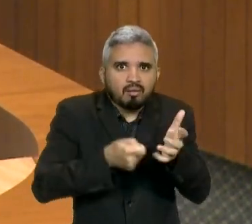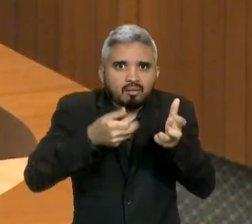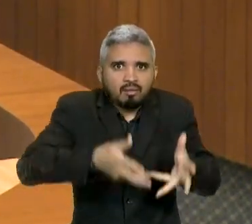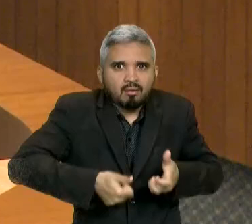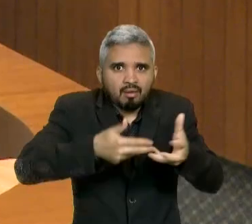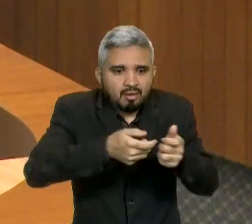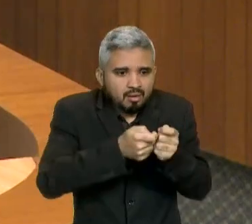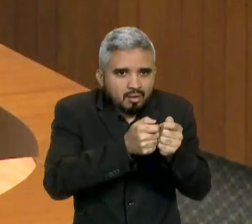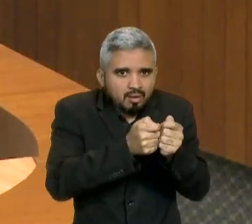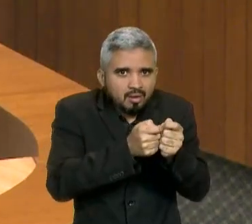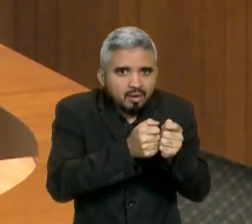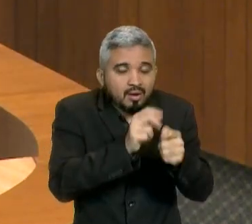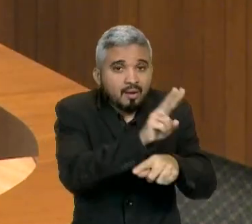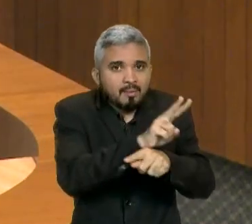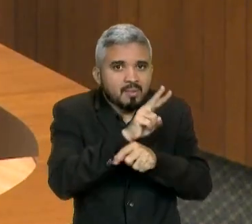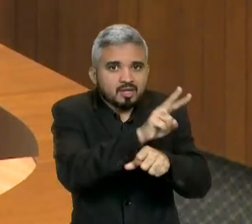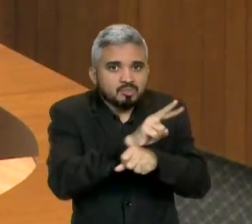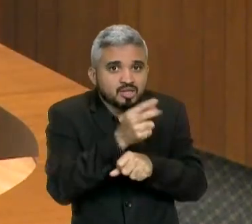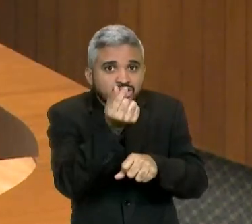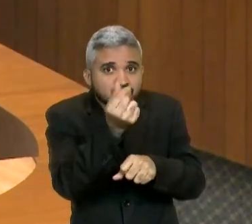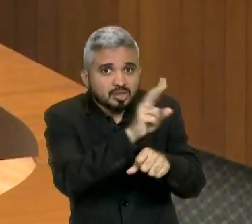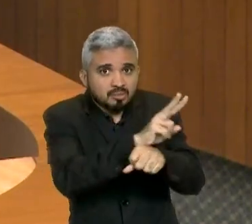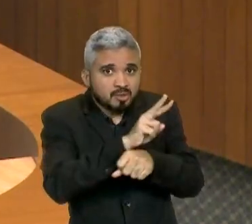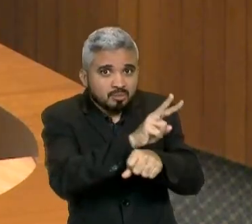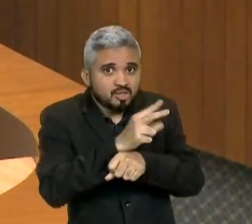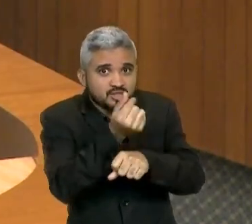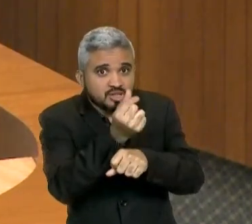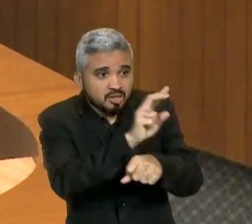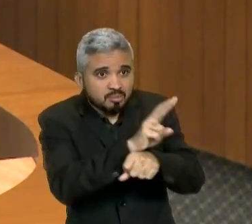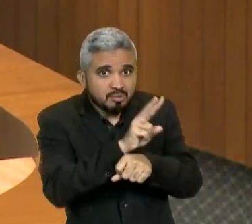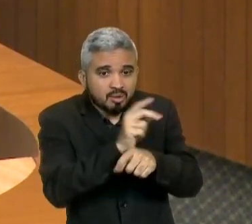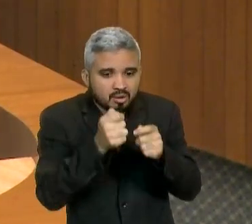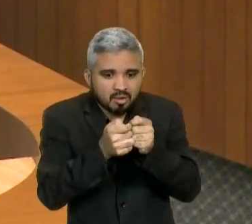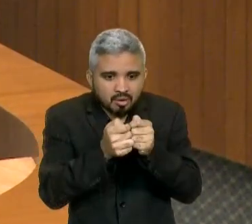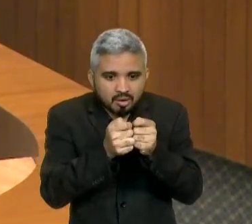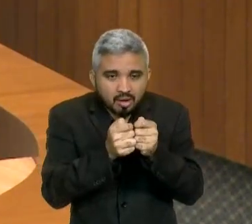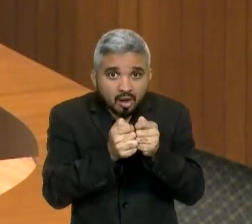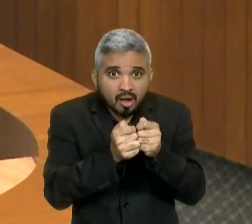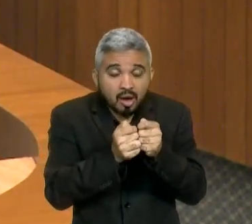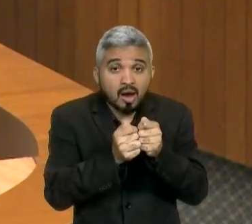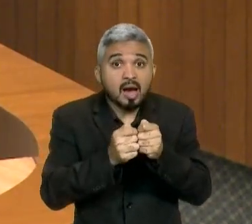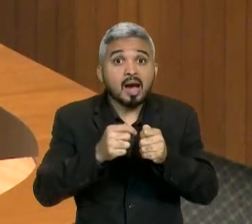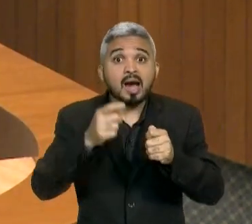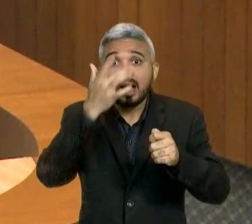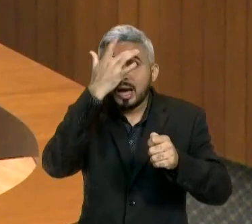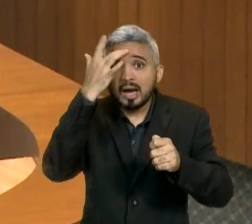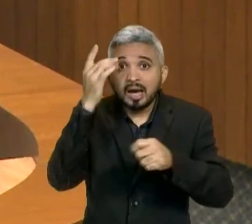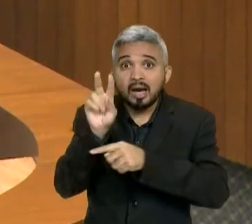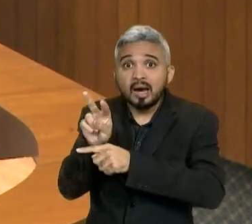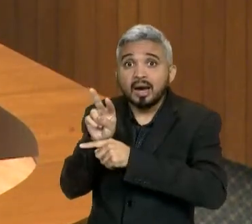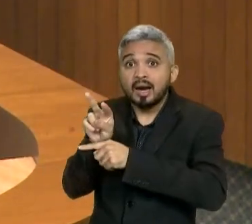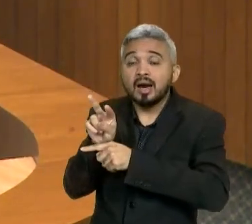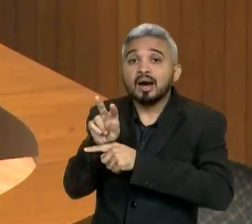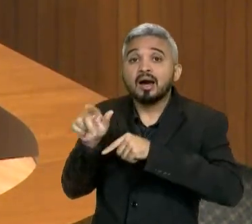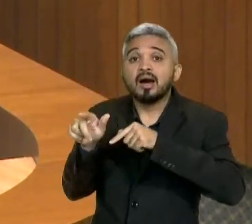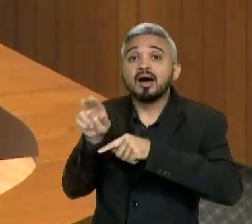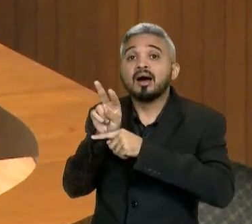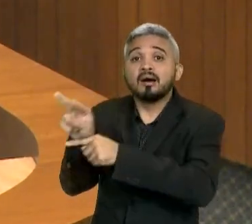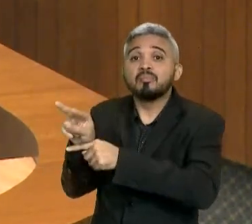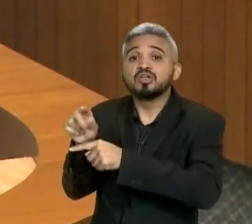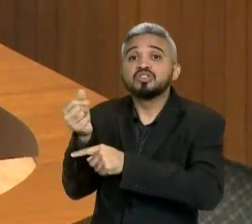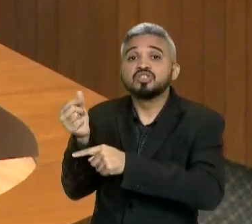agiotas. Agiotas começaram a pressionar o rapaz, que, claro, desesperado, deprimido, vítima de uma